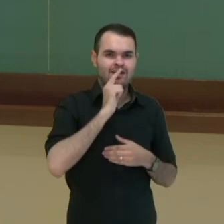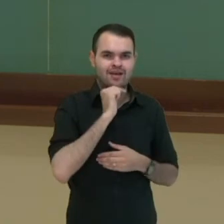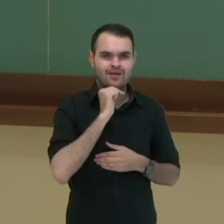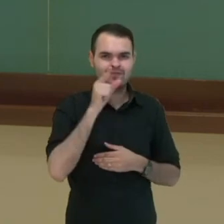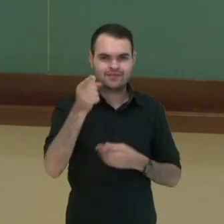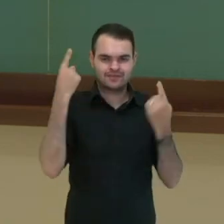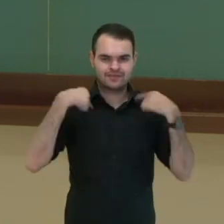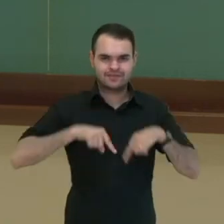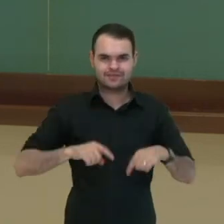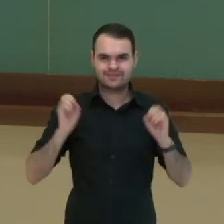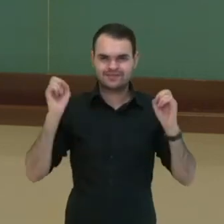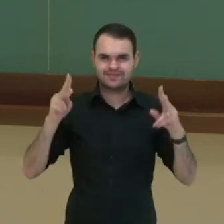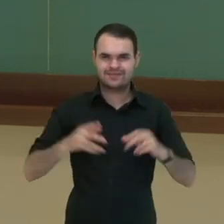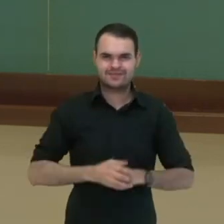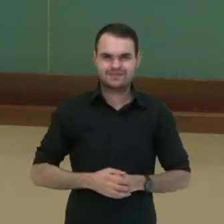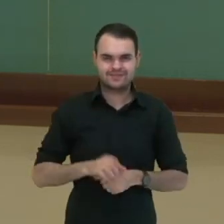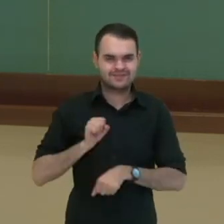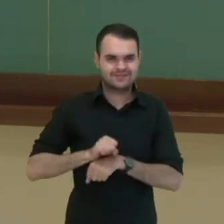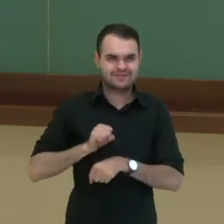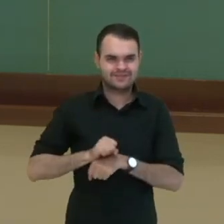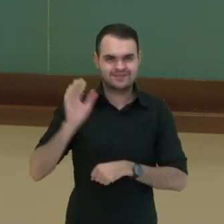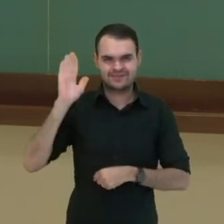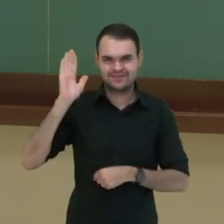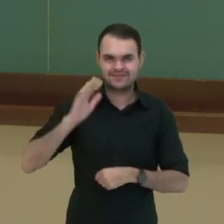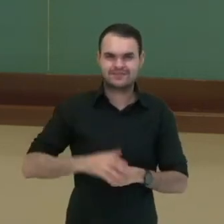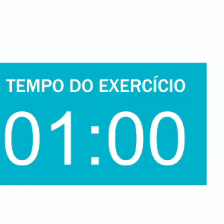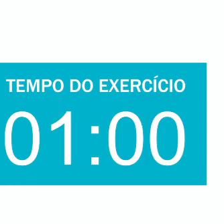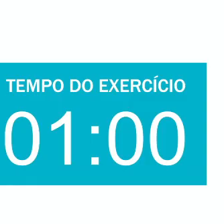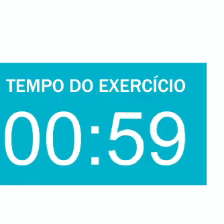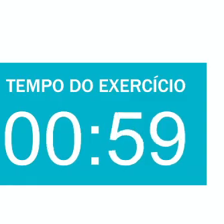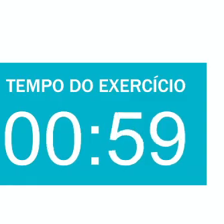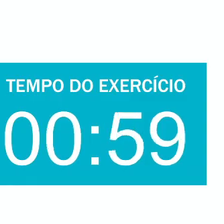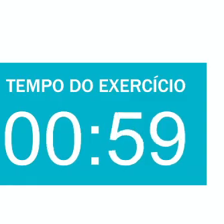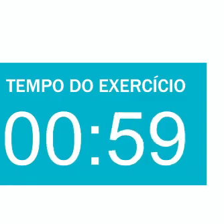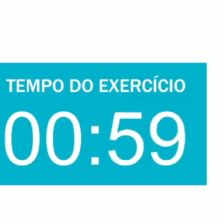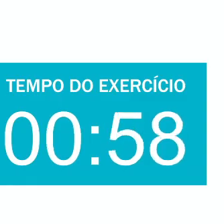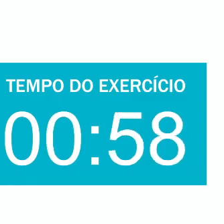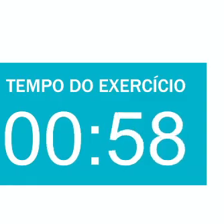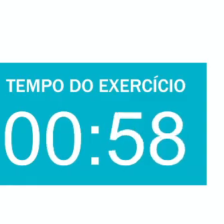se hidratar. Tudo bem? Estou te esperando aqui. Até já!